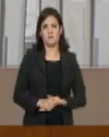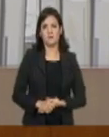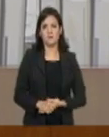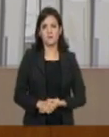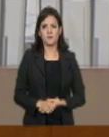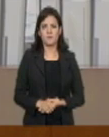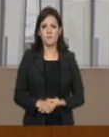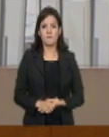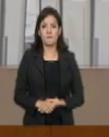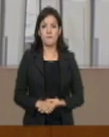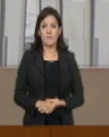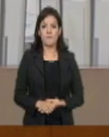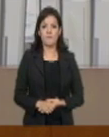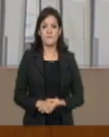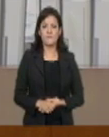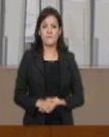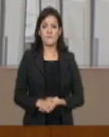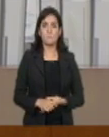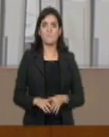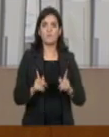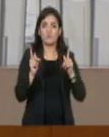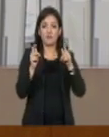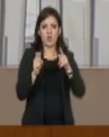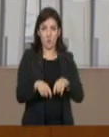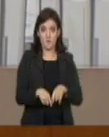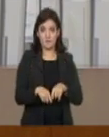Com efeito, digo, a competência do júri